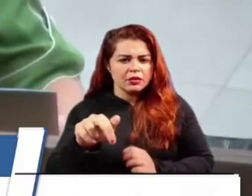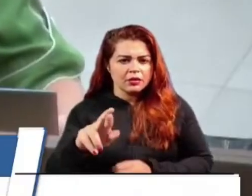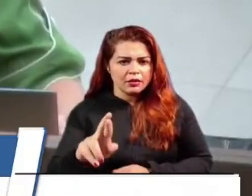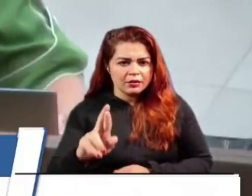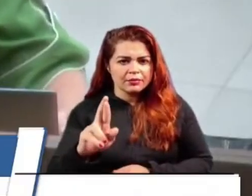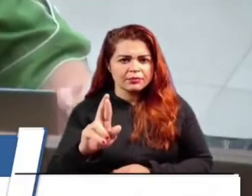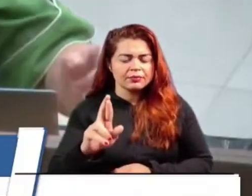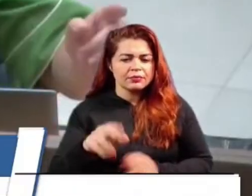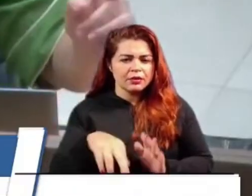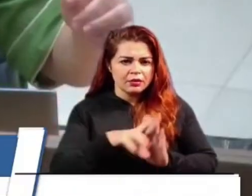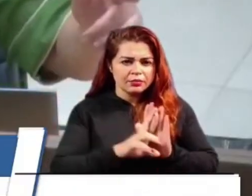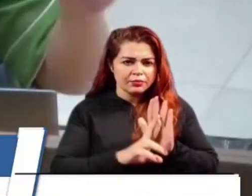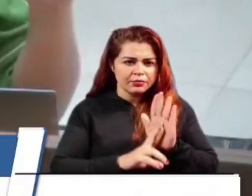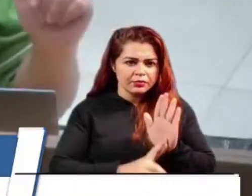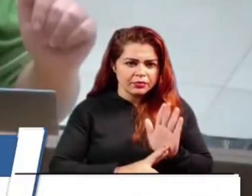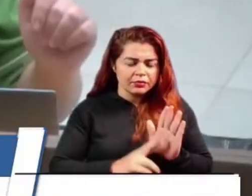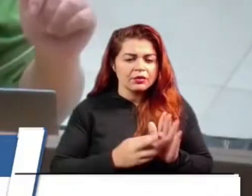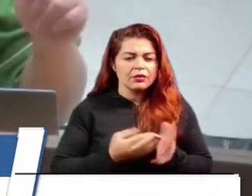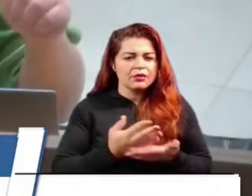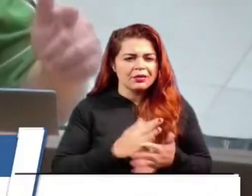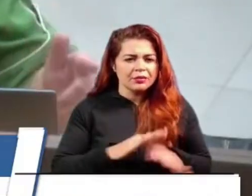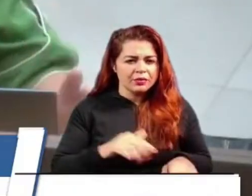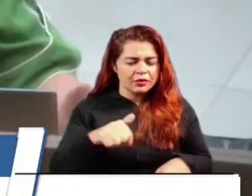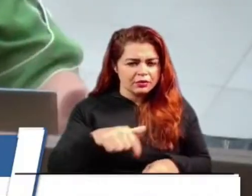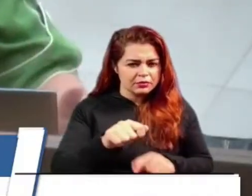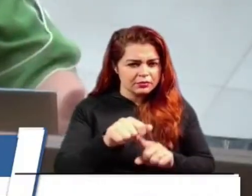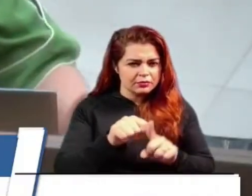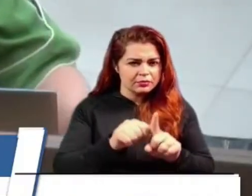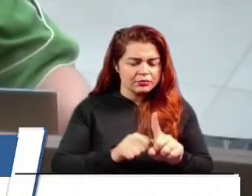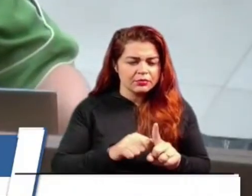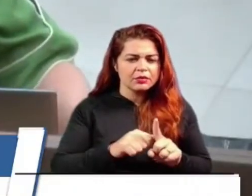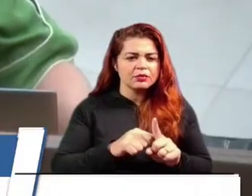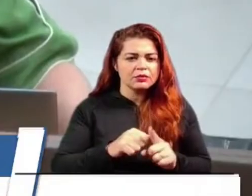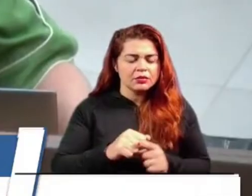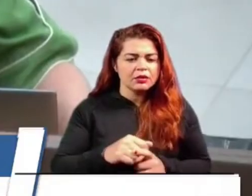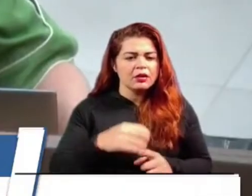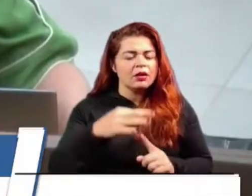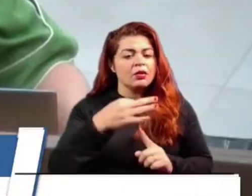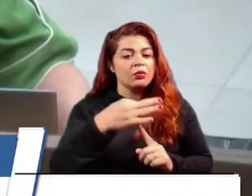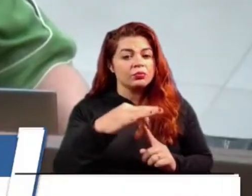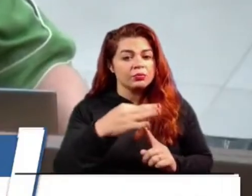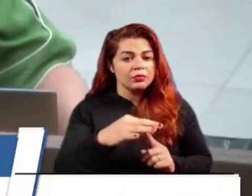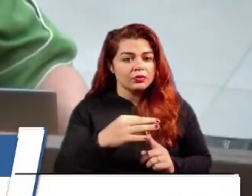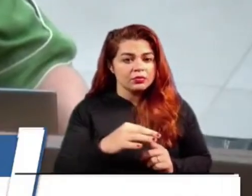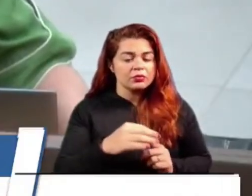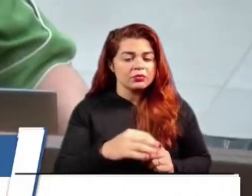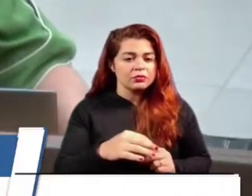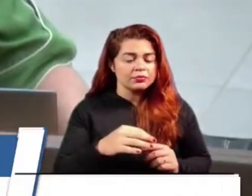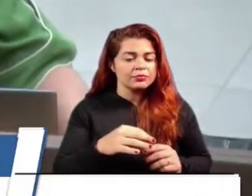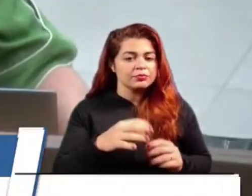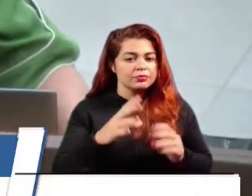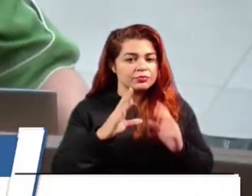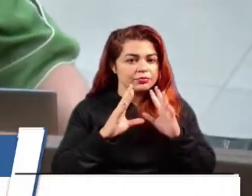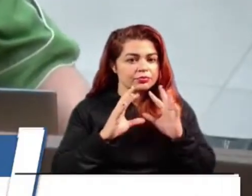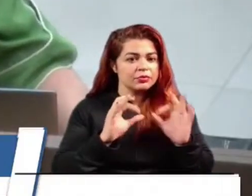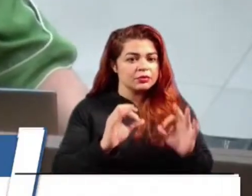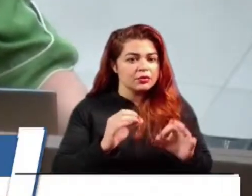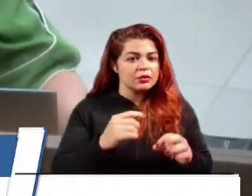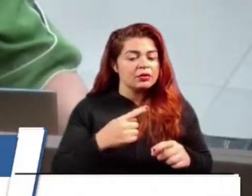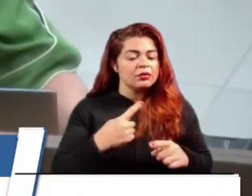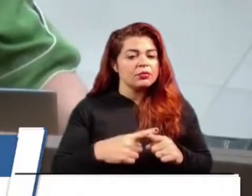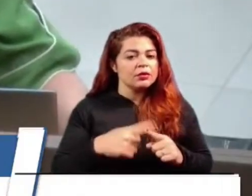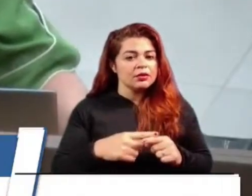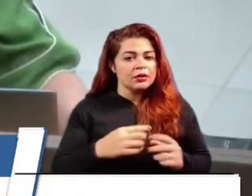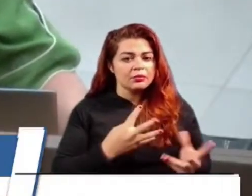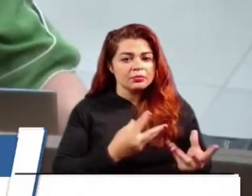neste mês, que é um dos pontos de tensão, porque muitos da população às vezes entra ali e ninguém vê, porque também não